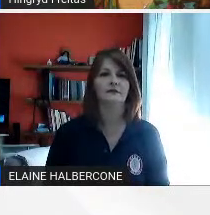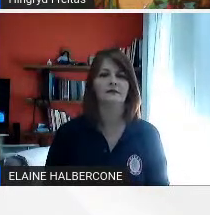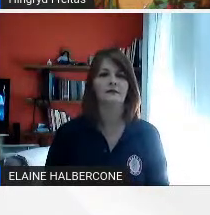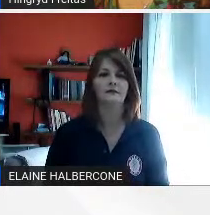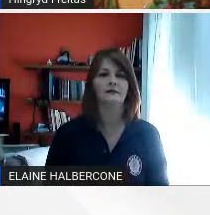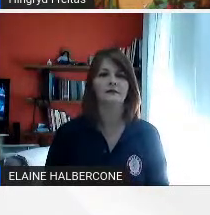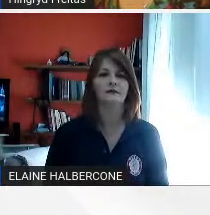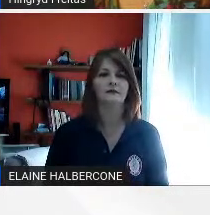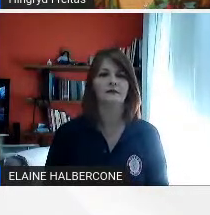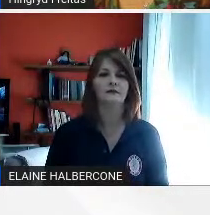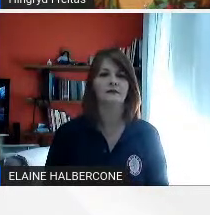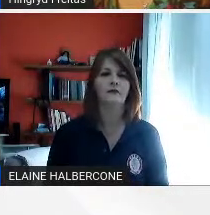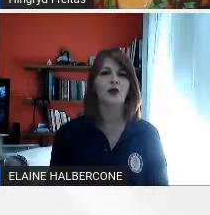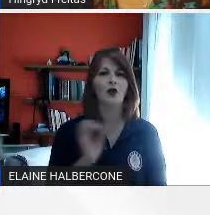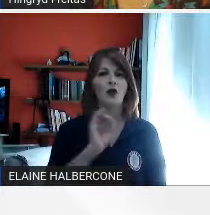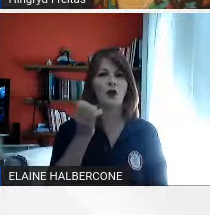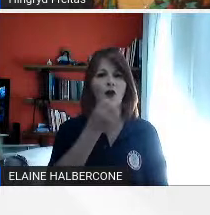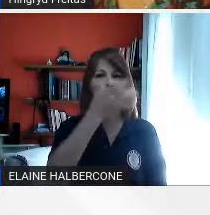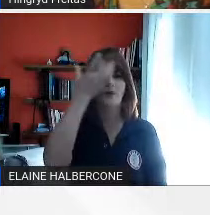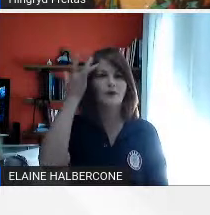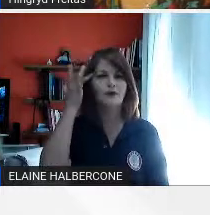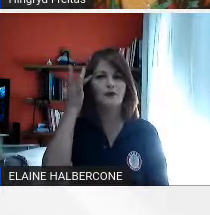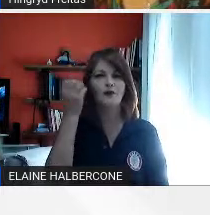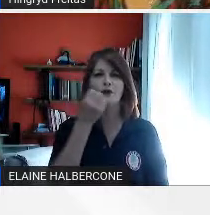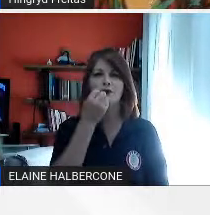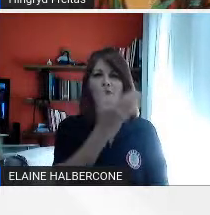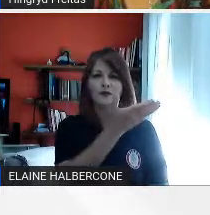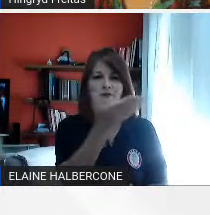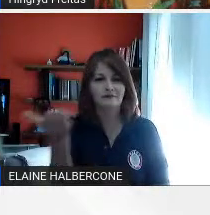Olá, pessoal. Tudo bem com vocês?